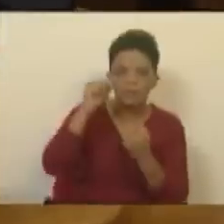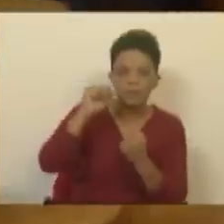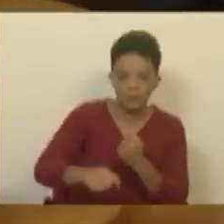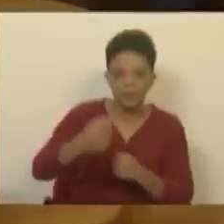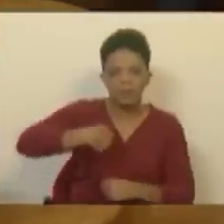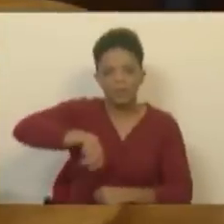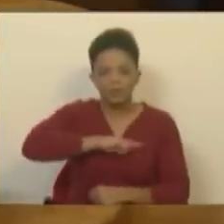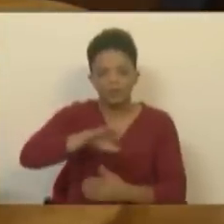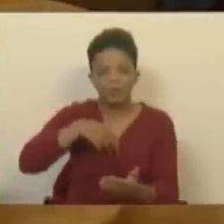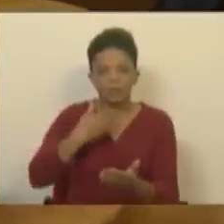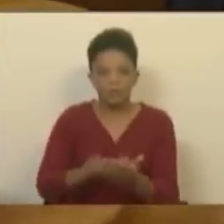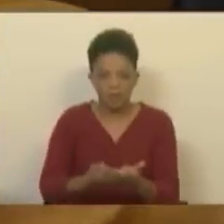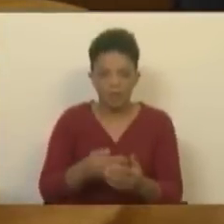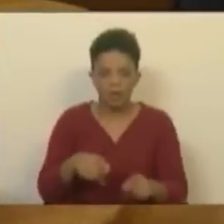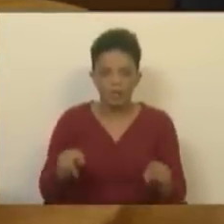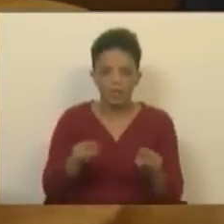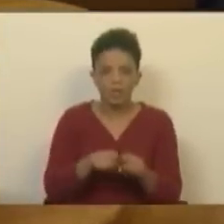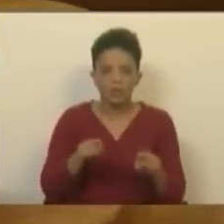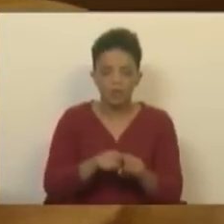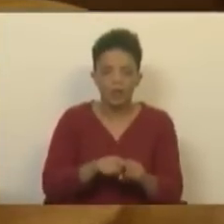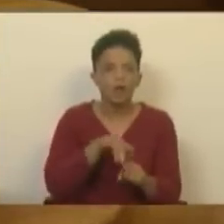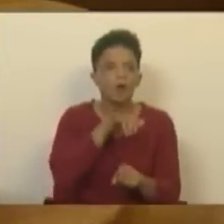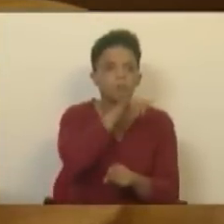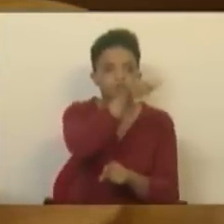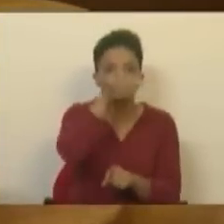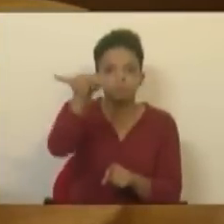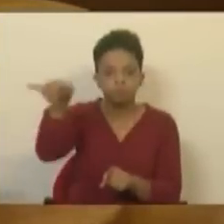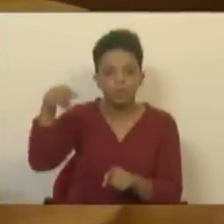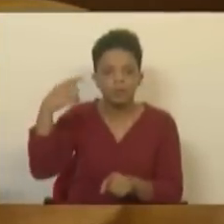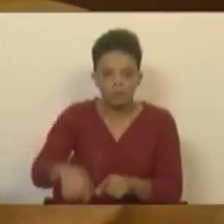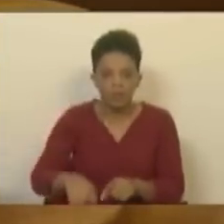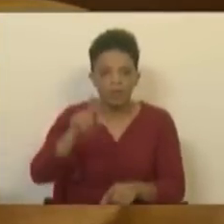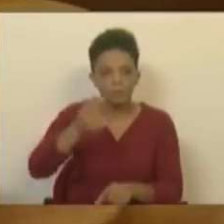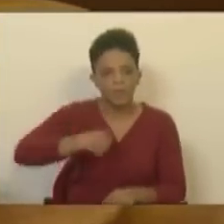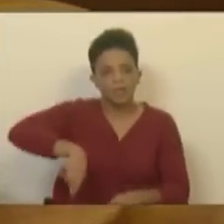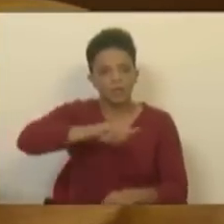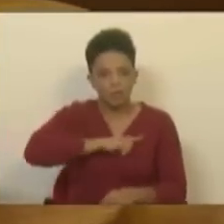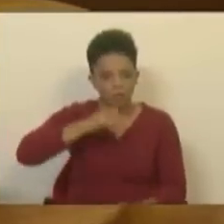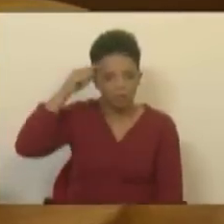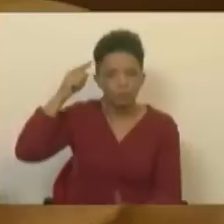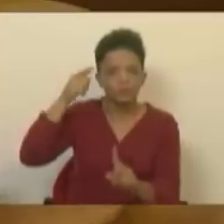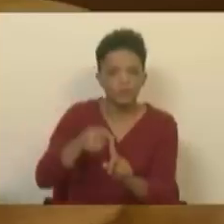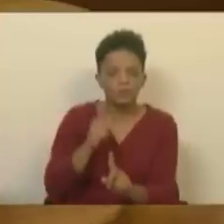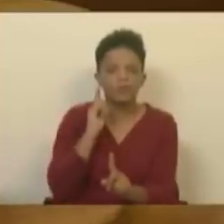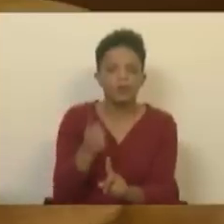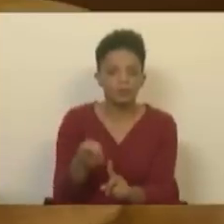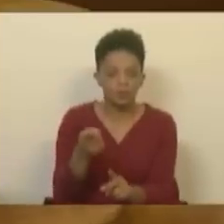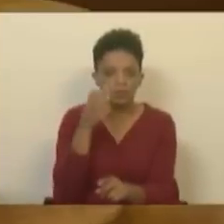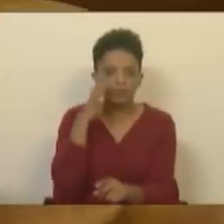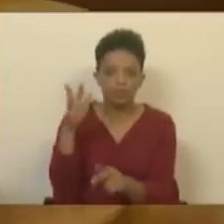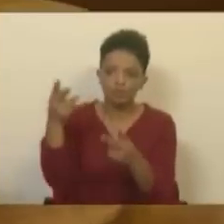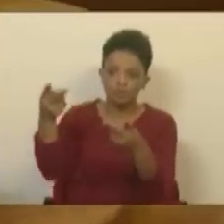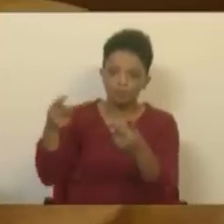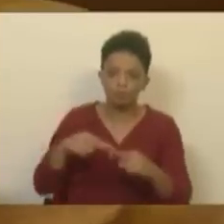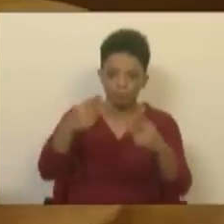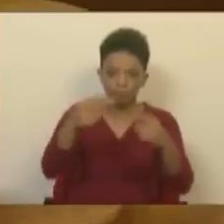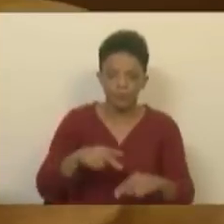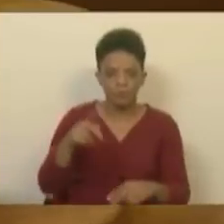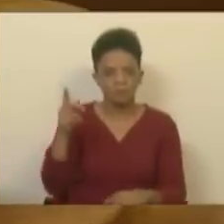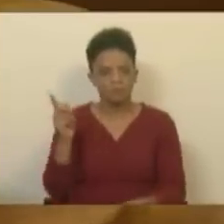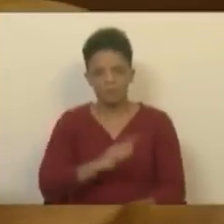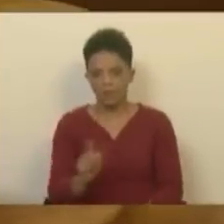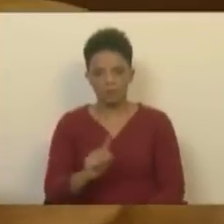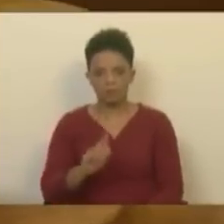consigamos ter a ligação à nossa diáspora para continuamos a servir os nossos imigrantes e não